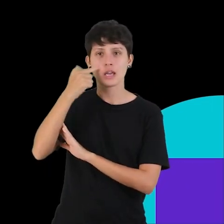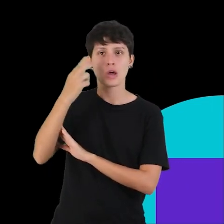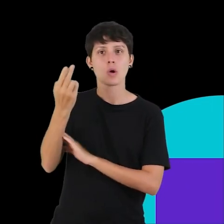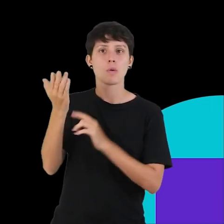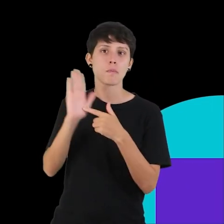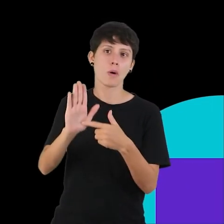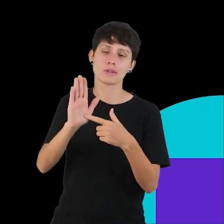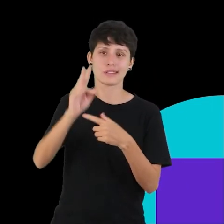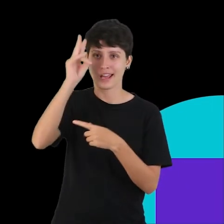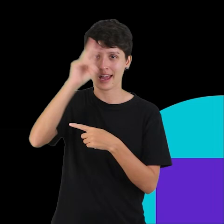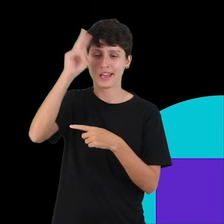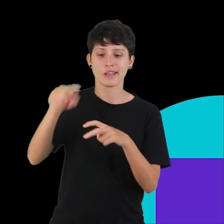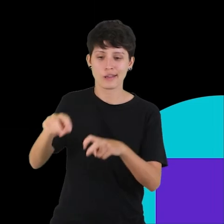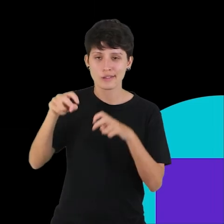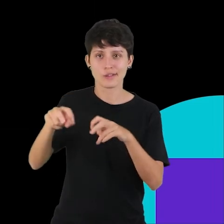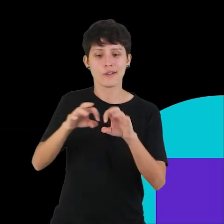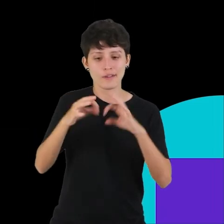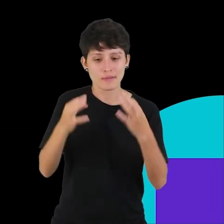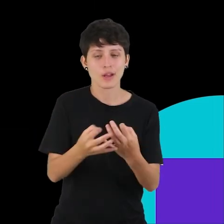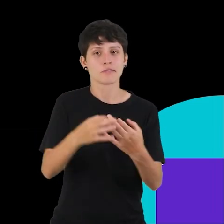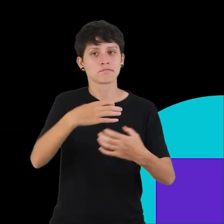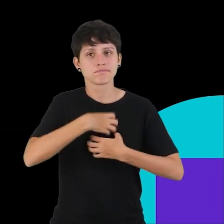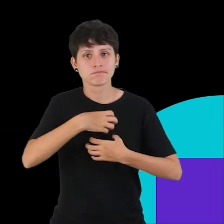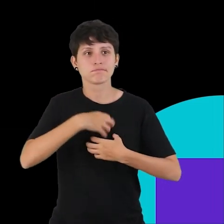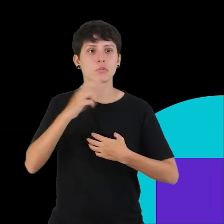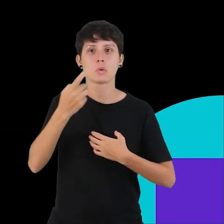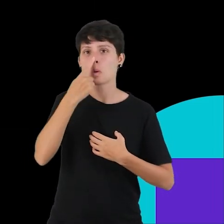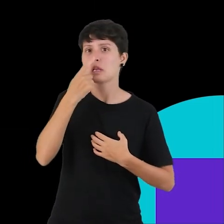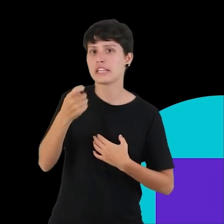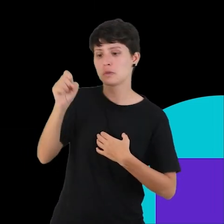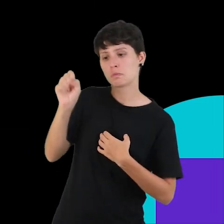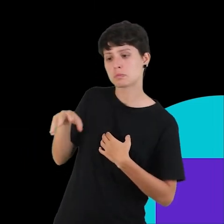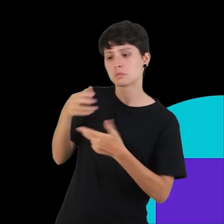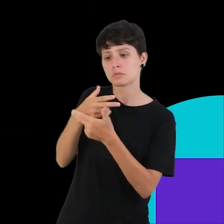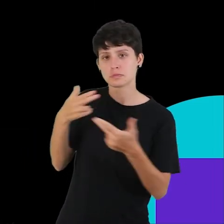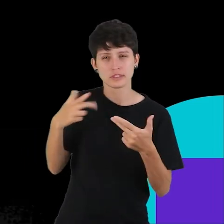A complexidade é uma característica dos sistemas. Então, os sistemas são esses,